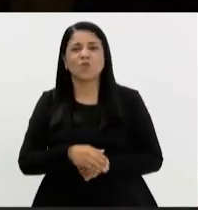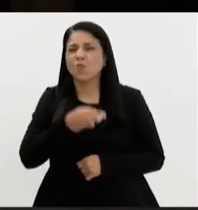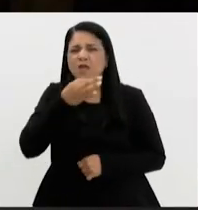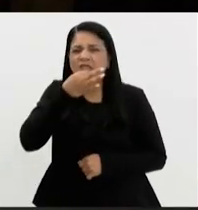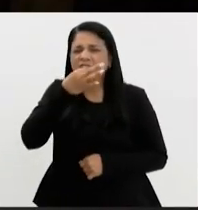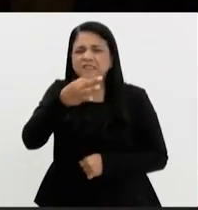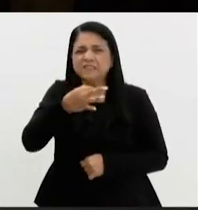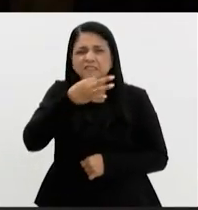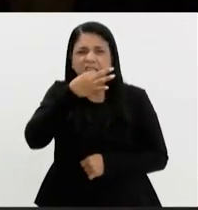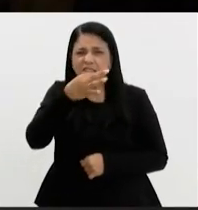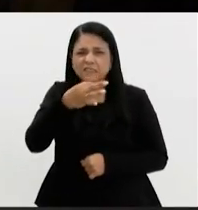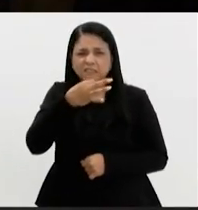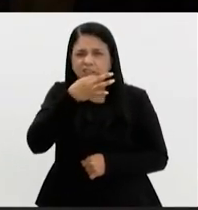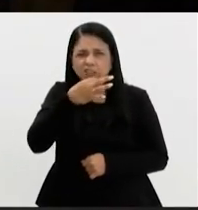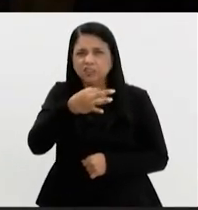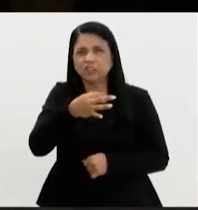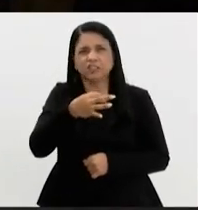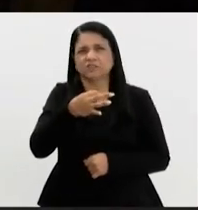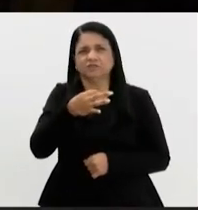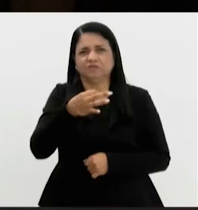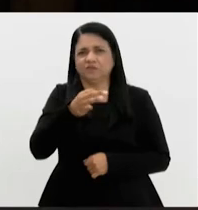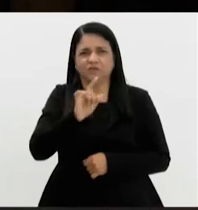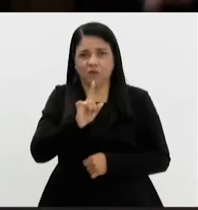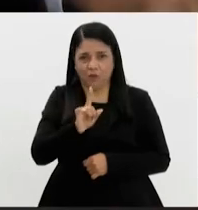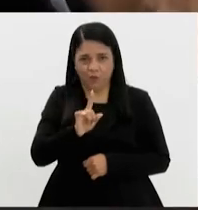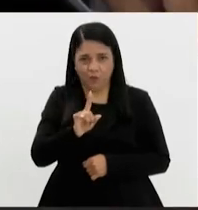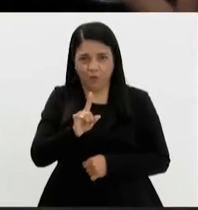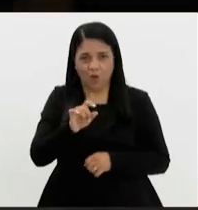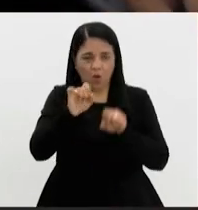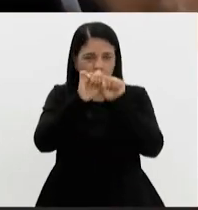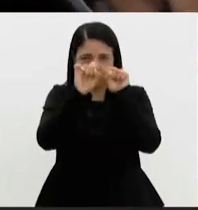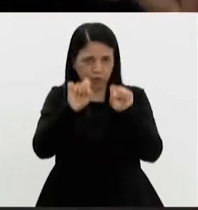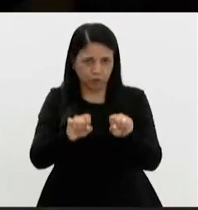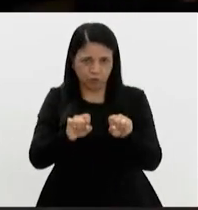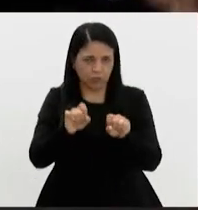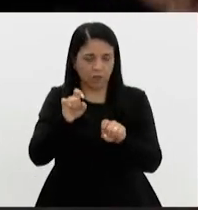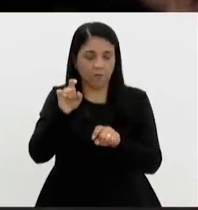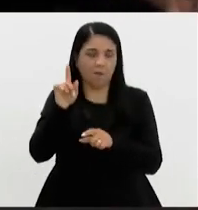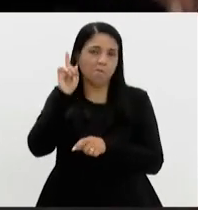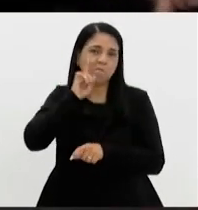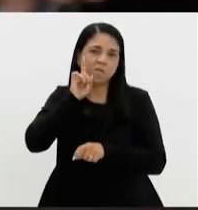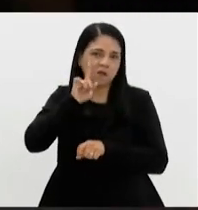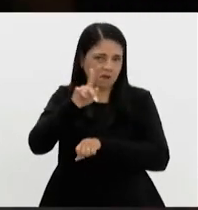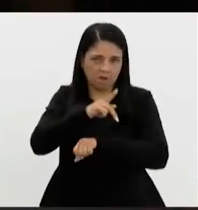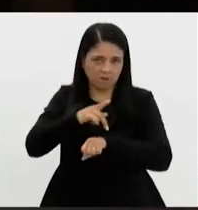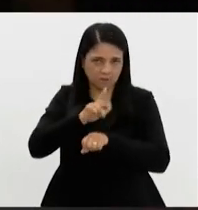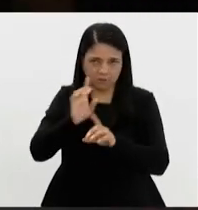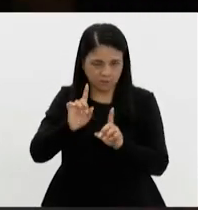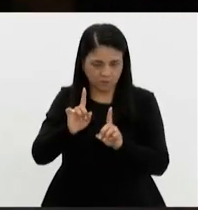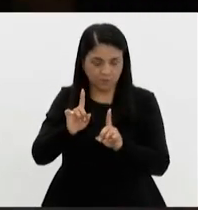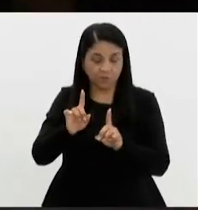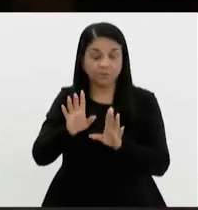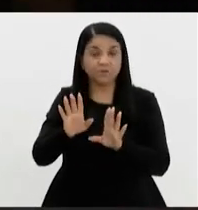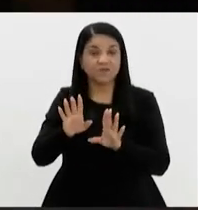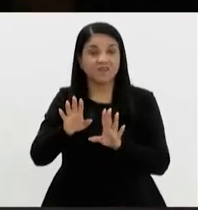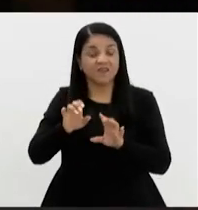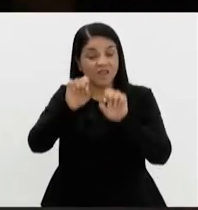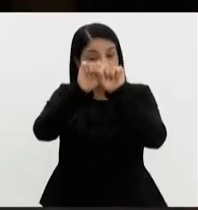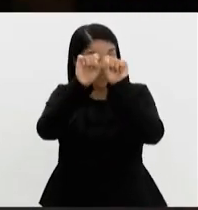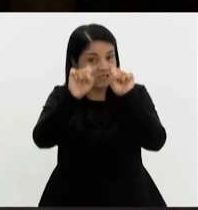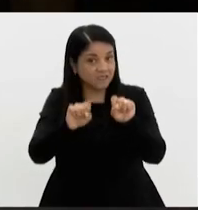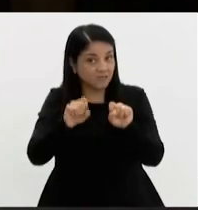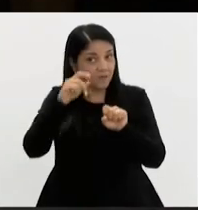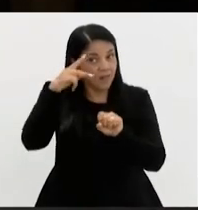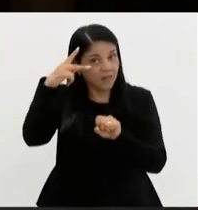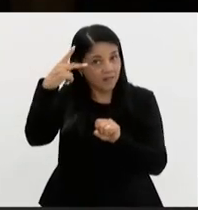vem em mente a ao sistema americano ao sistema norte-americano porque é um sistema